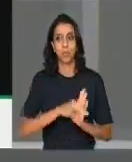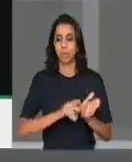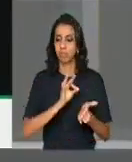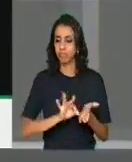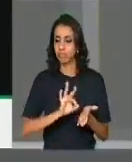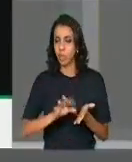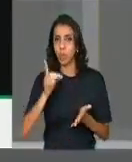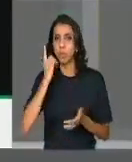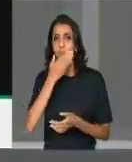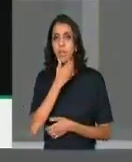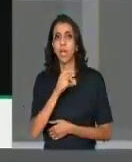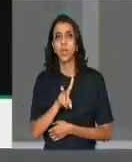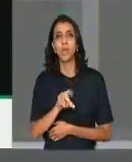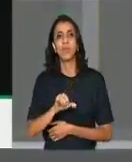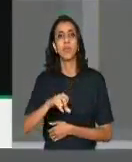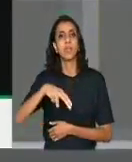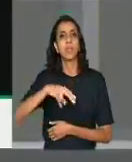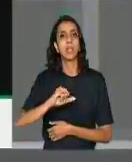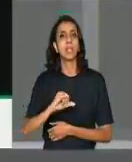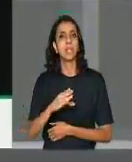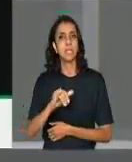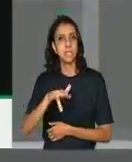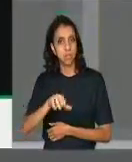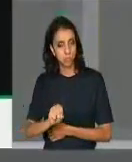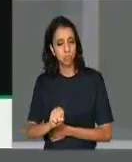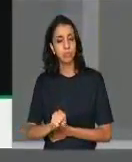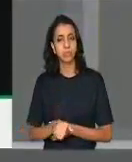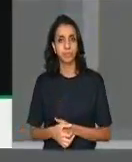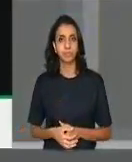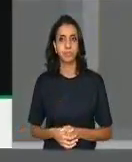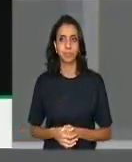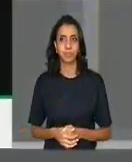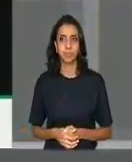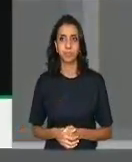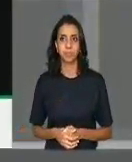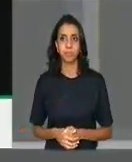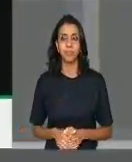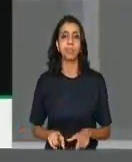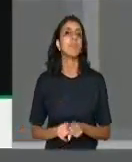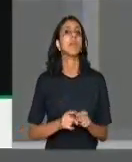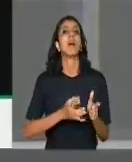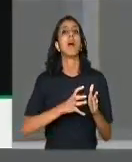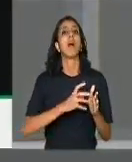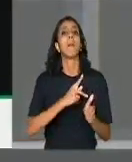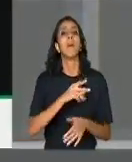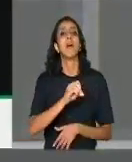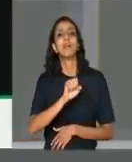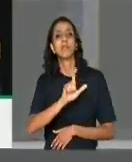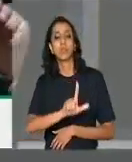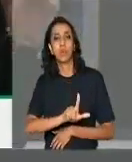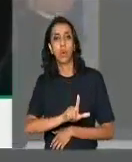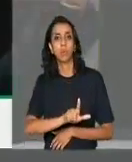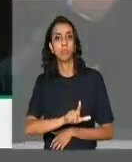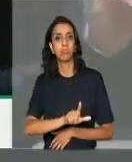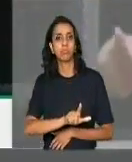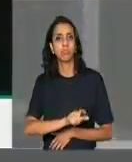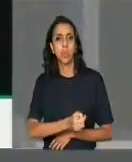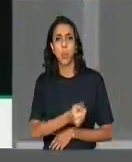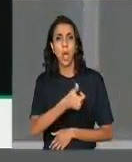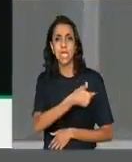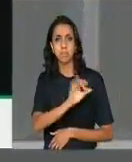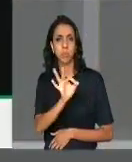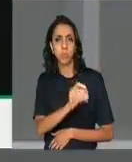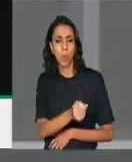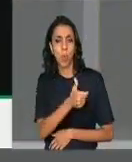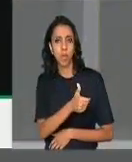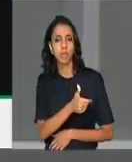deputado Vinícius Carvalho. Aliás, a bancada do PSOL quase completa está reunindo agora